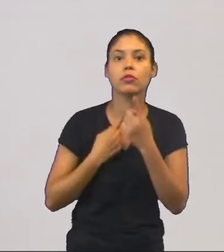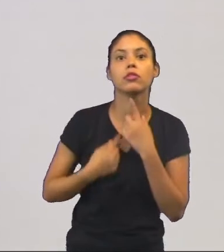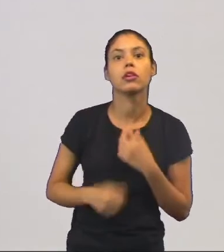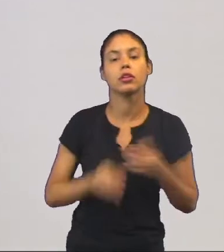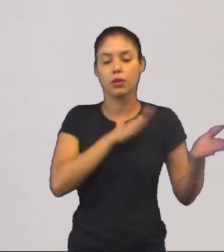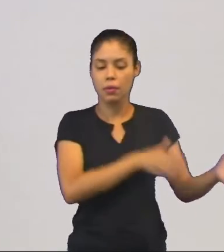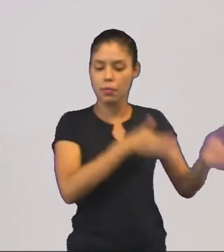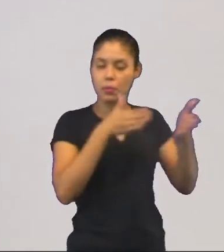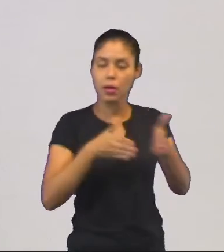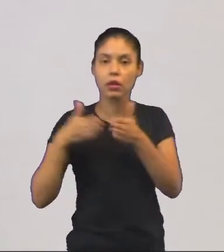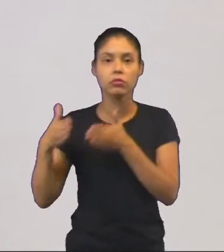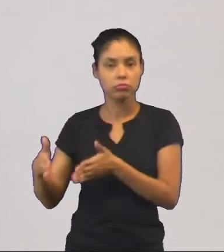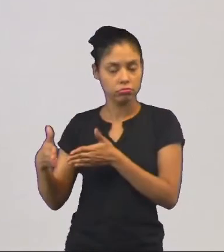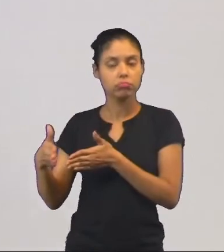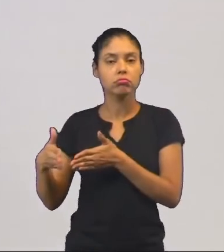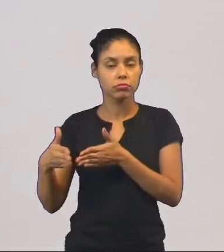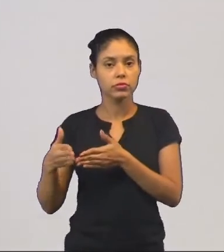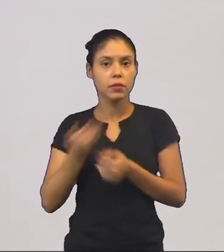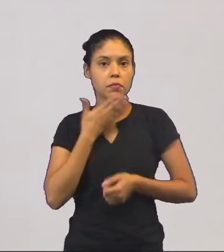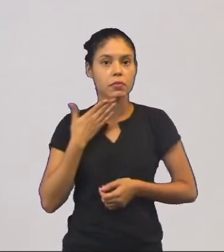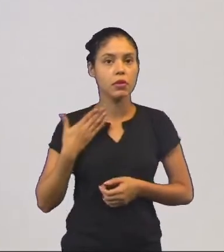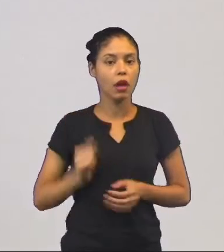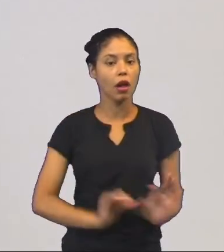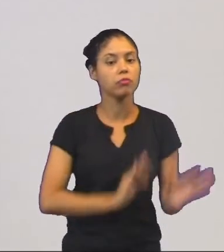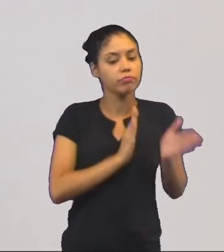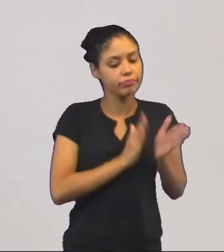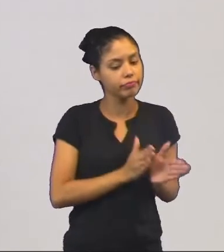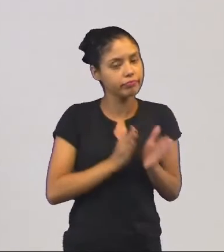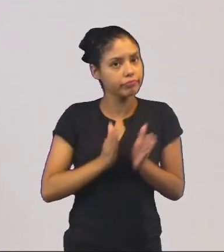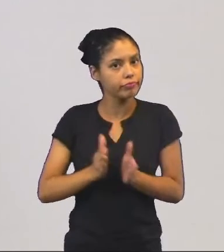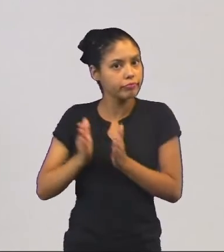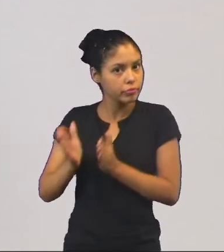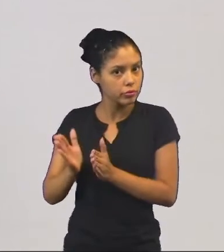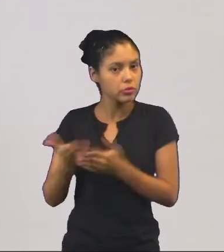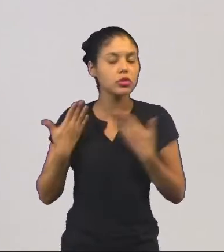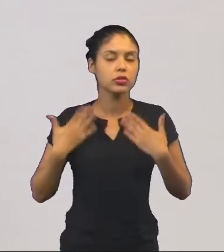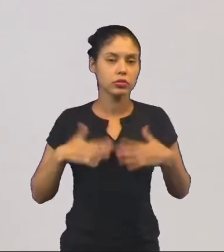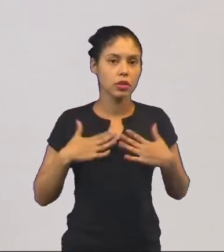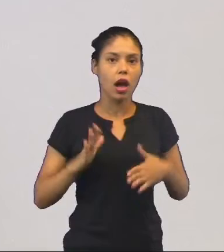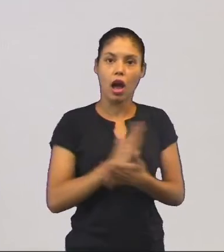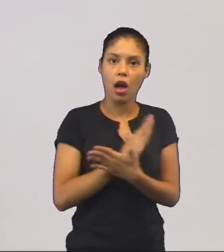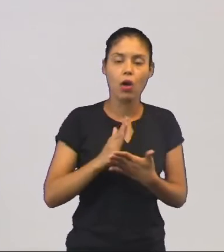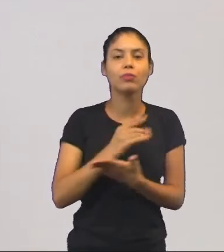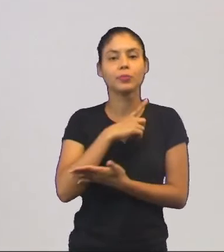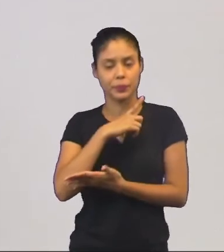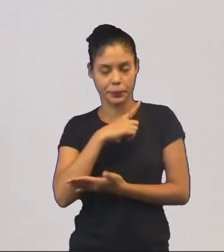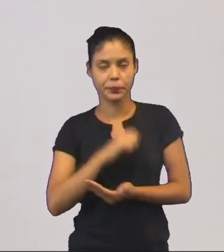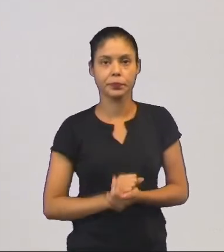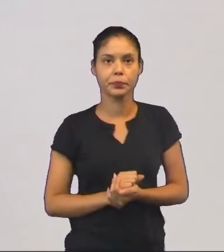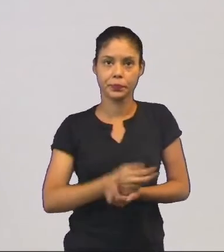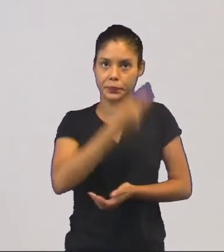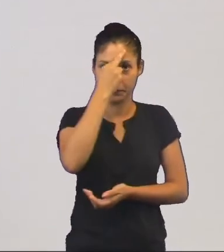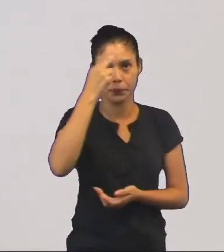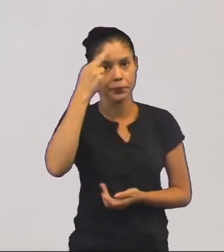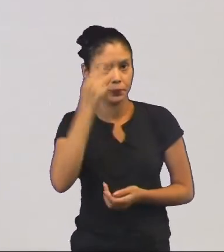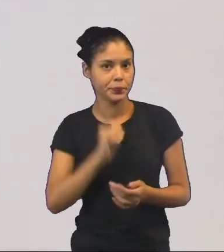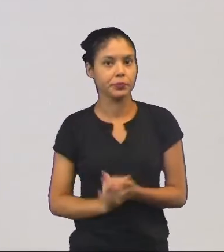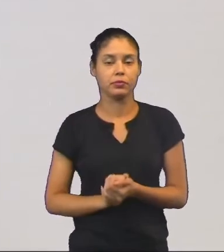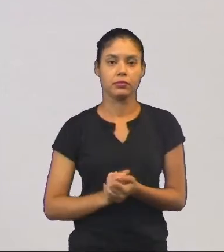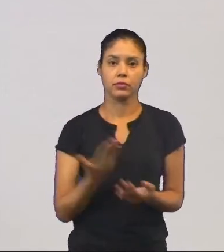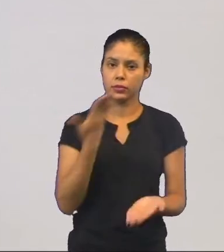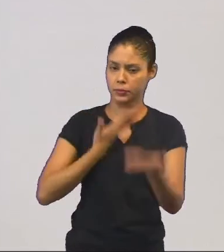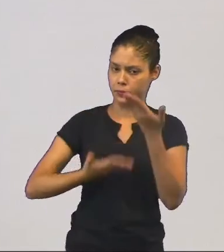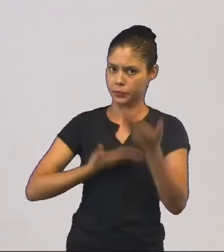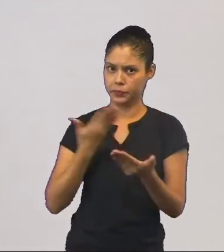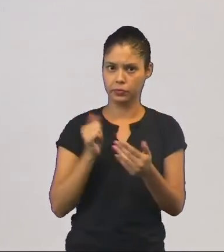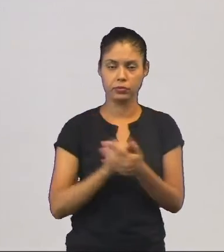ela passa a preponderar, aí sim nós temos justamente alguns excessos. Na história,